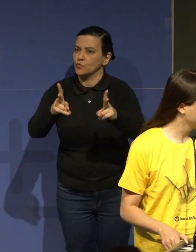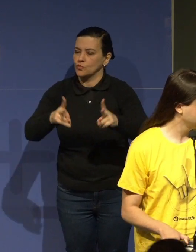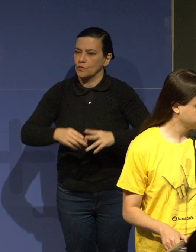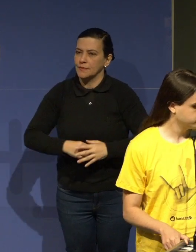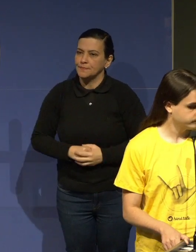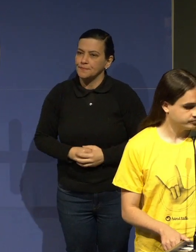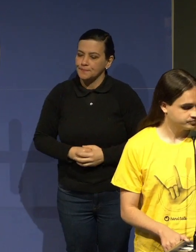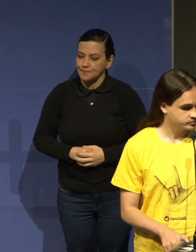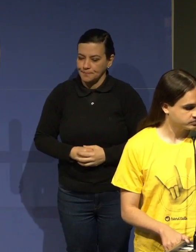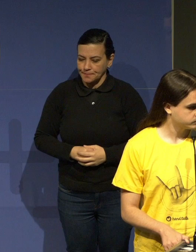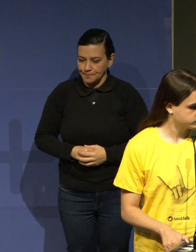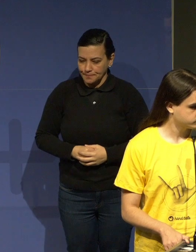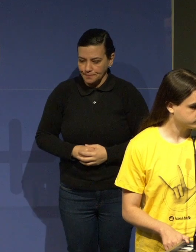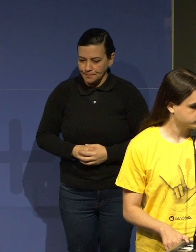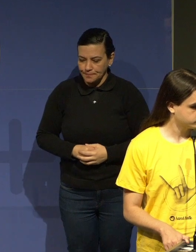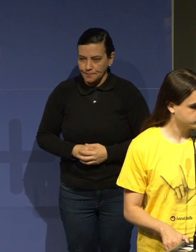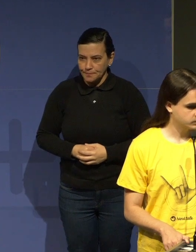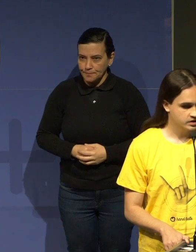passar.